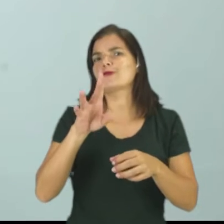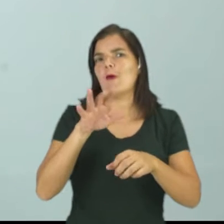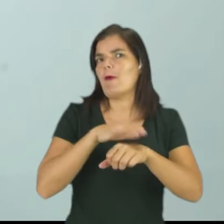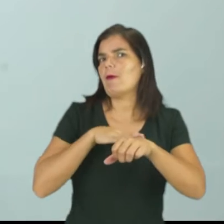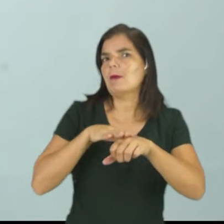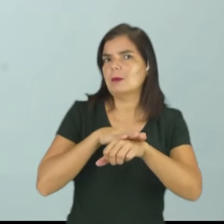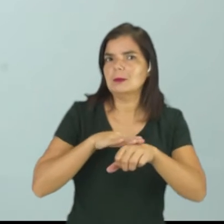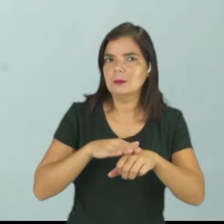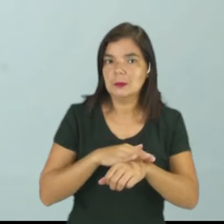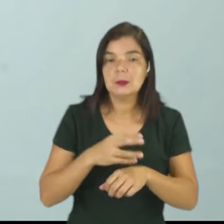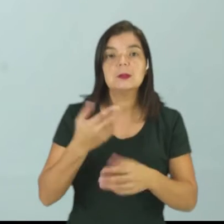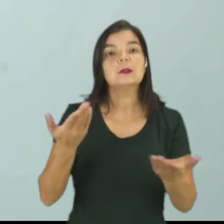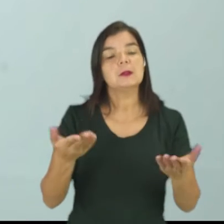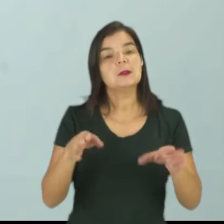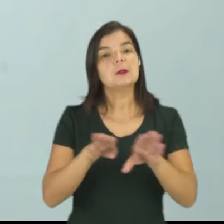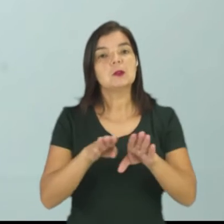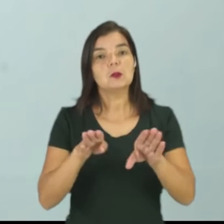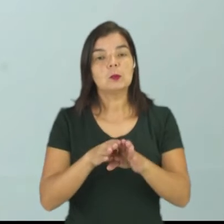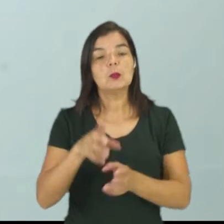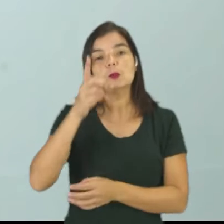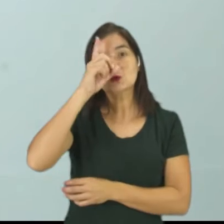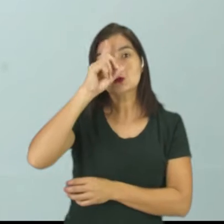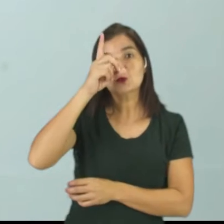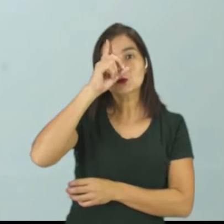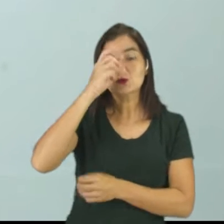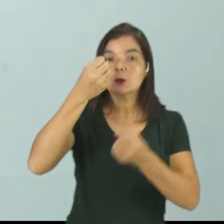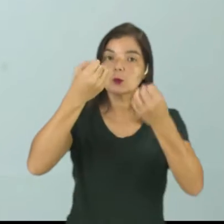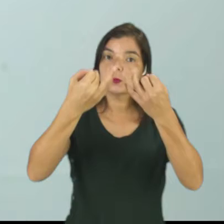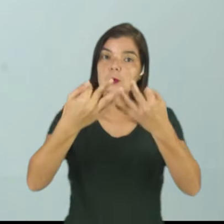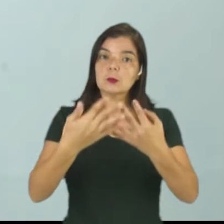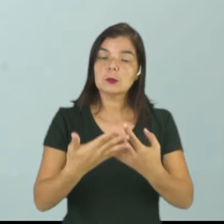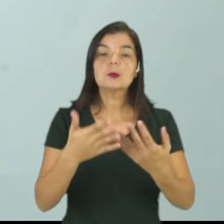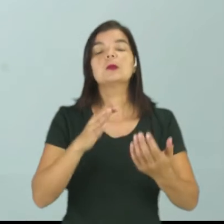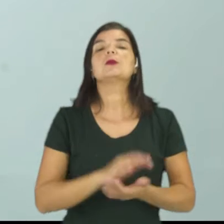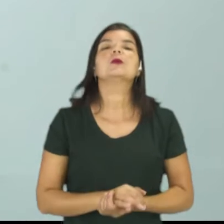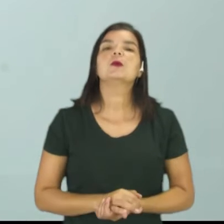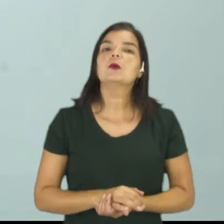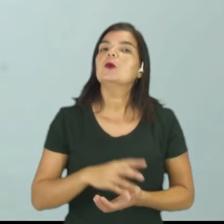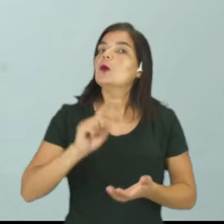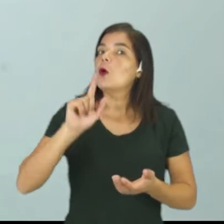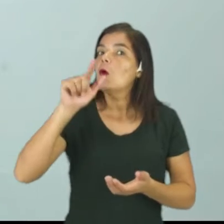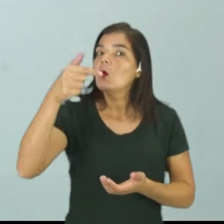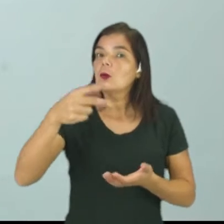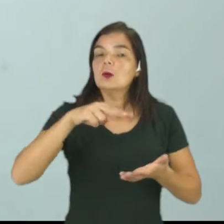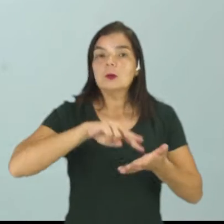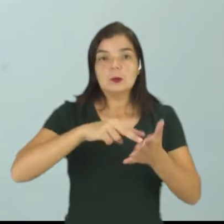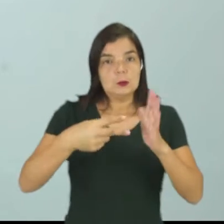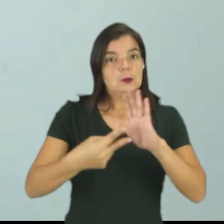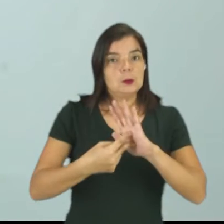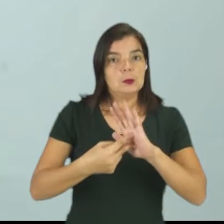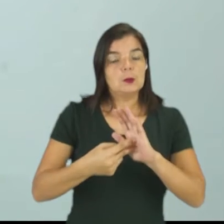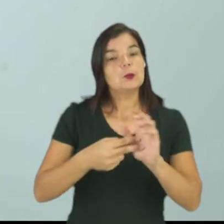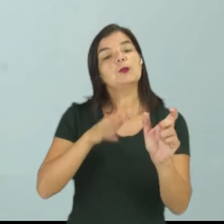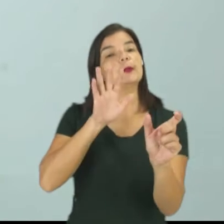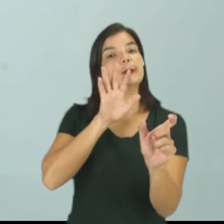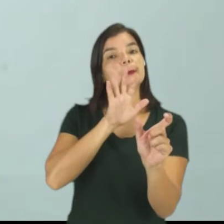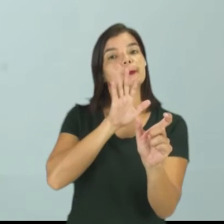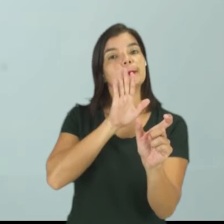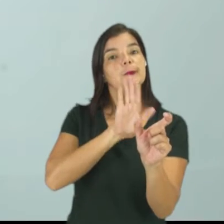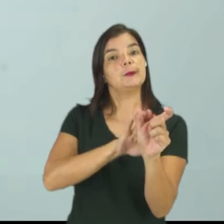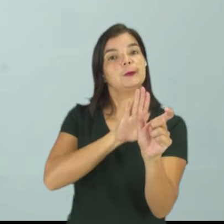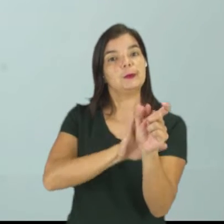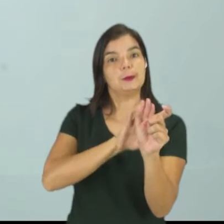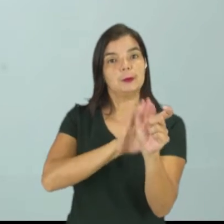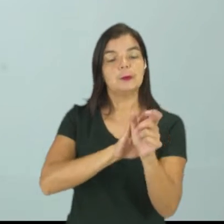tá? Tanto é que no nosso cotidiano, como eu acabei de falar, ganhou-se uma outra conotação. Então, eu